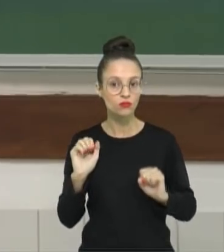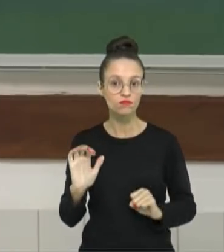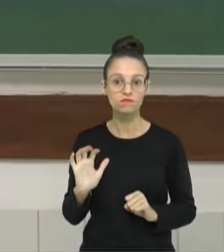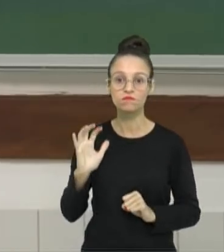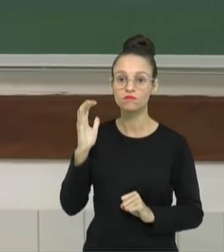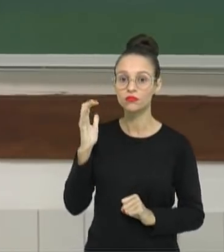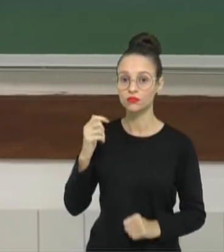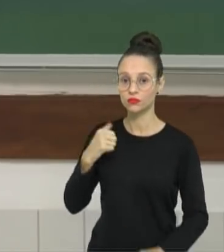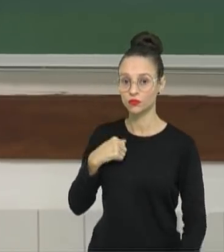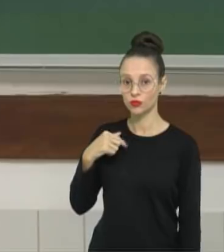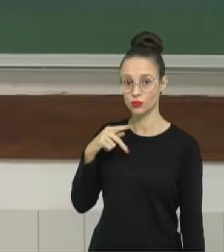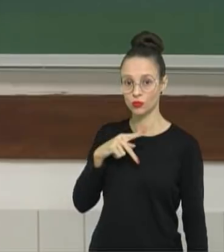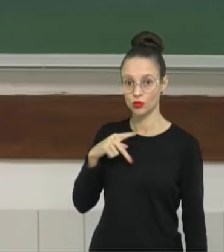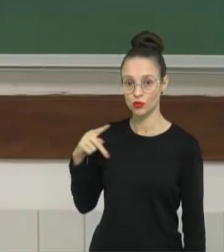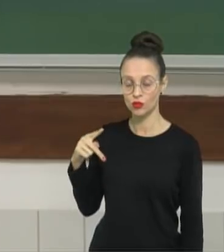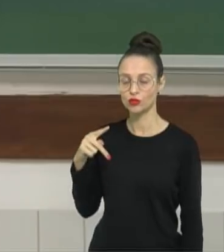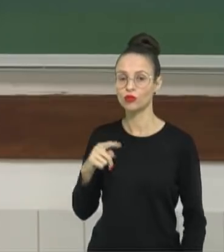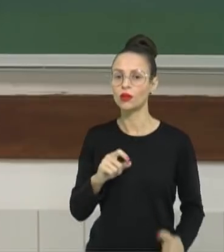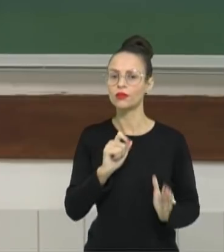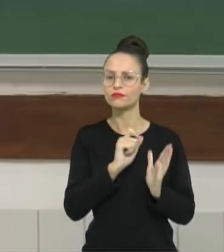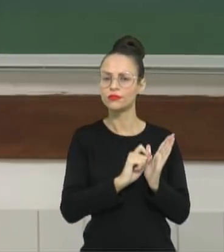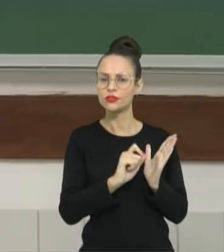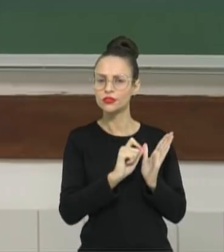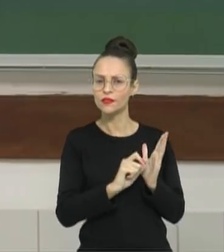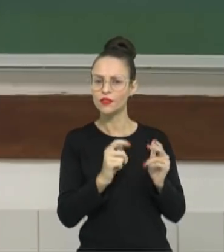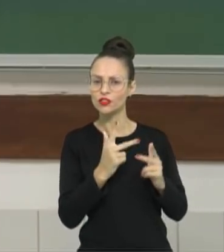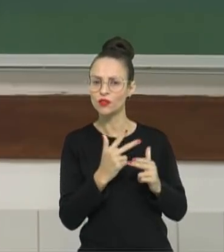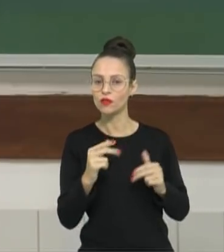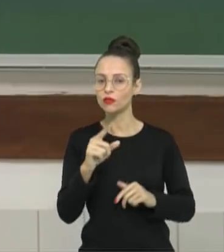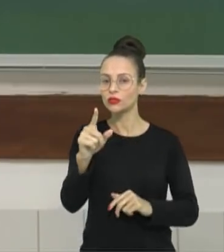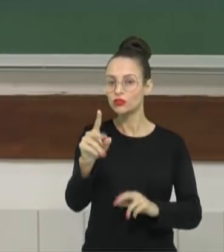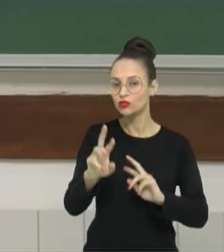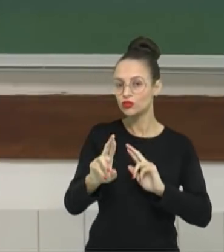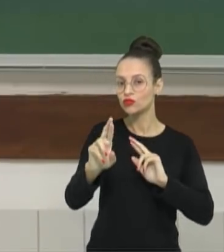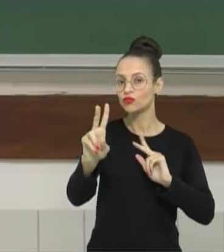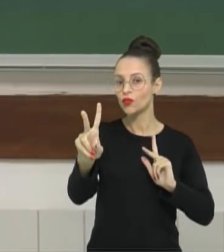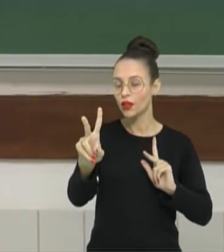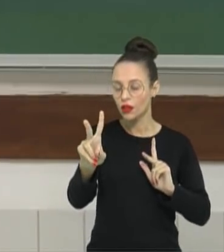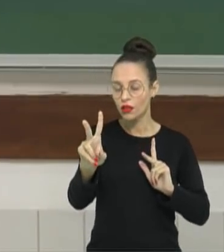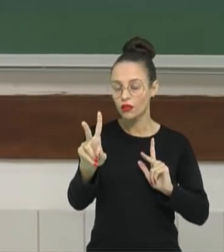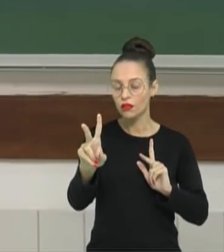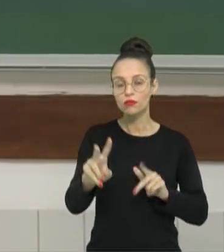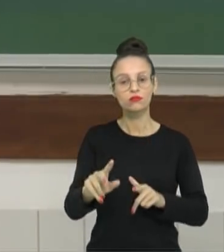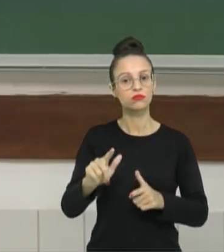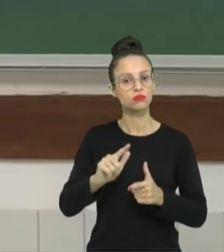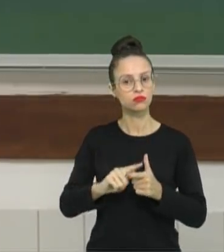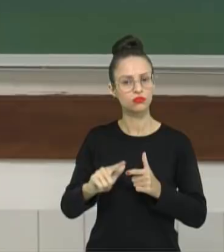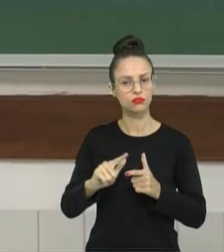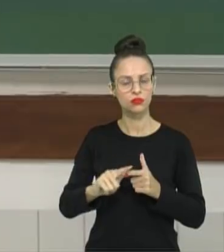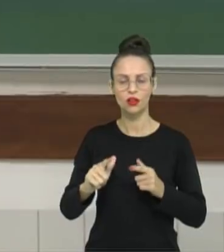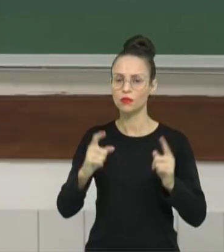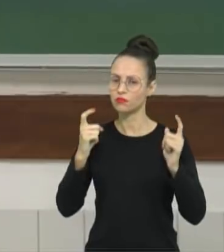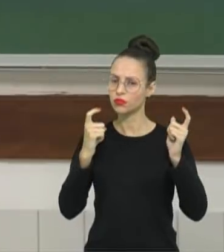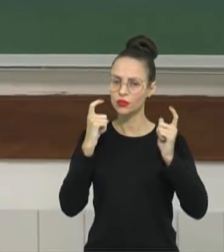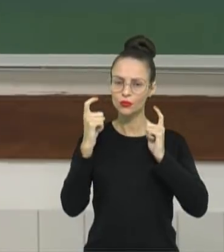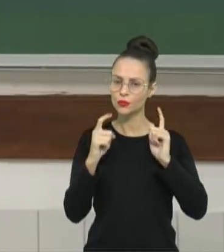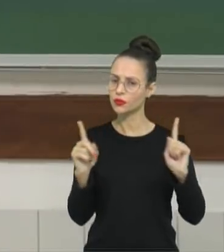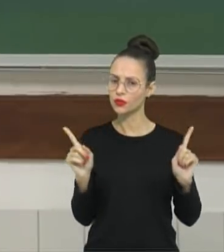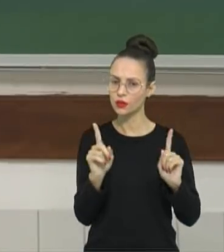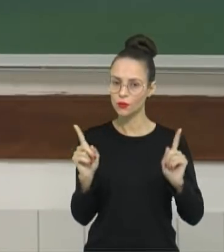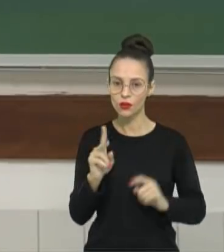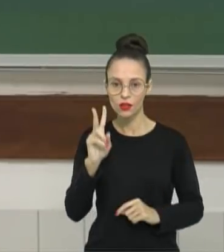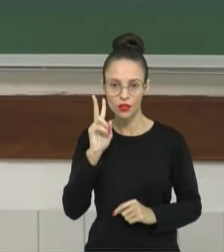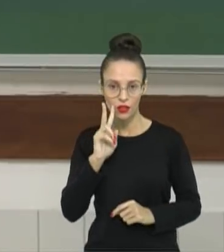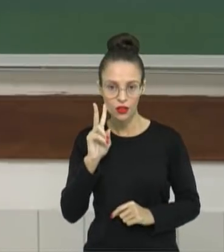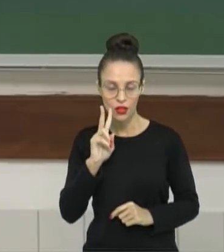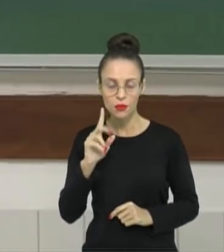da teacher escrever alguma coisa e você ter escrito outra aí no seu caderno. Não se preocupe. Lembra que nós temos